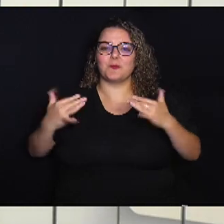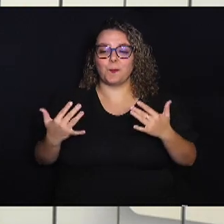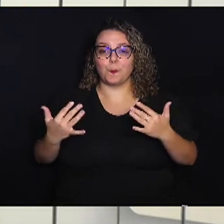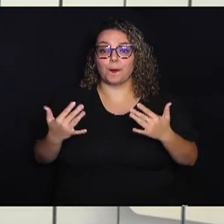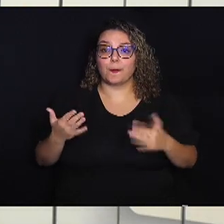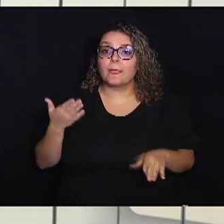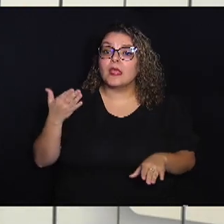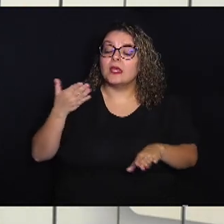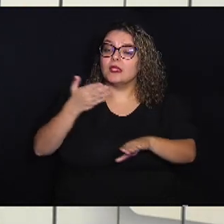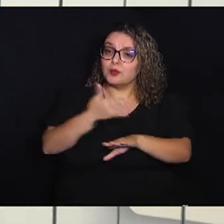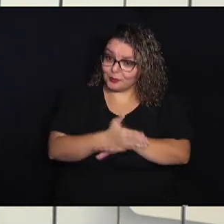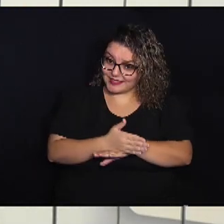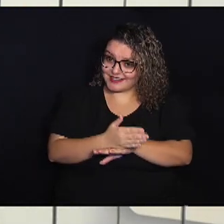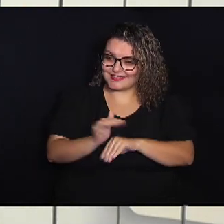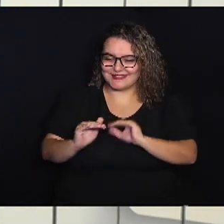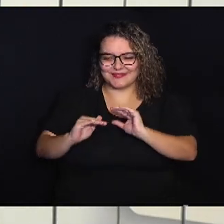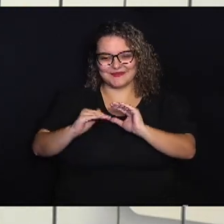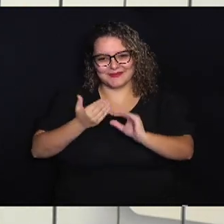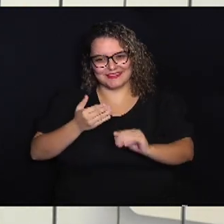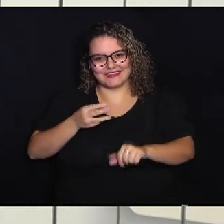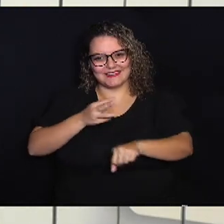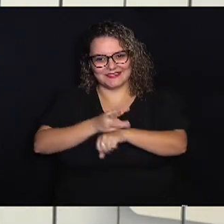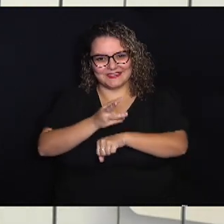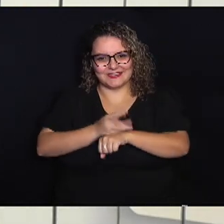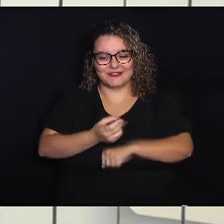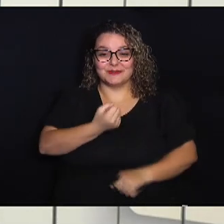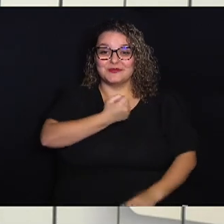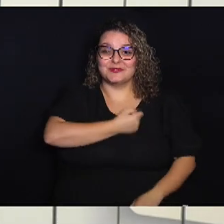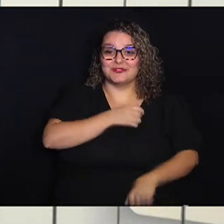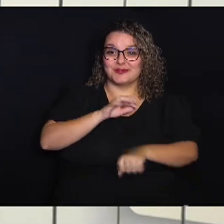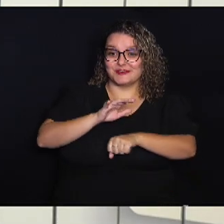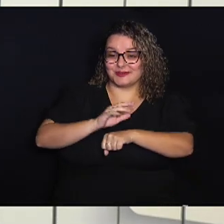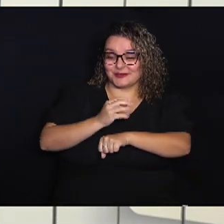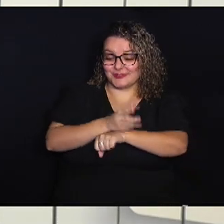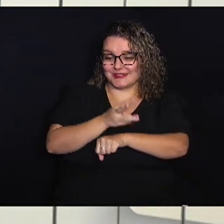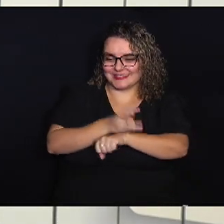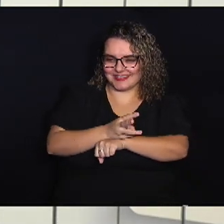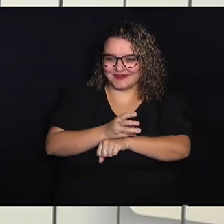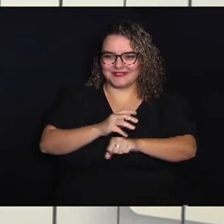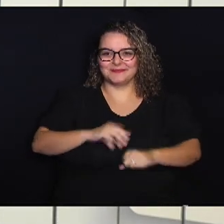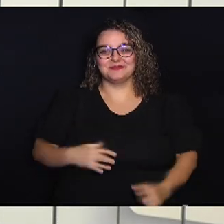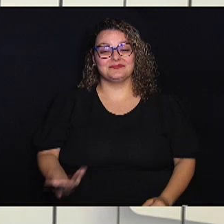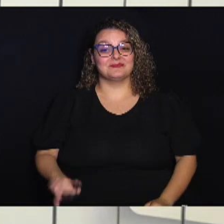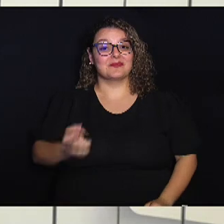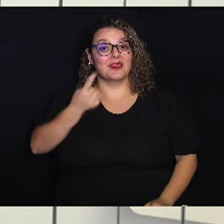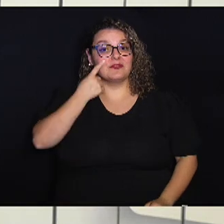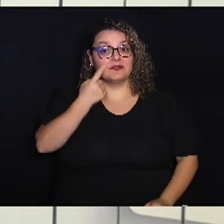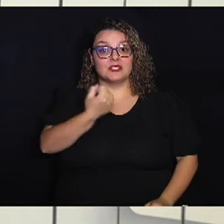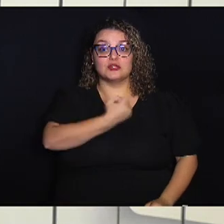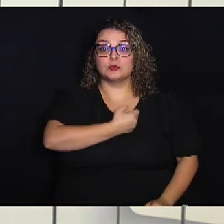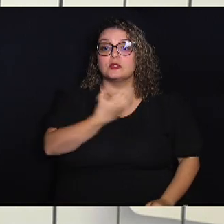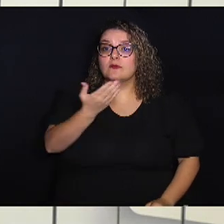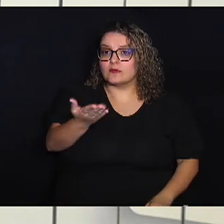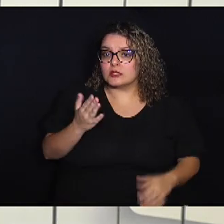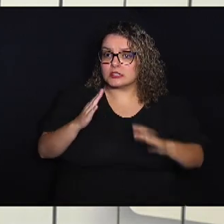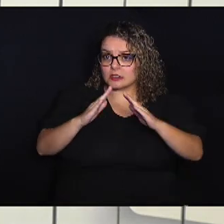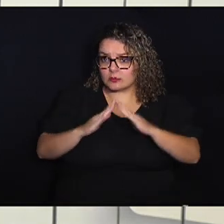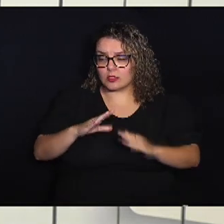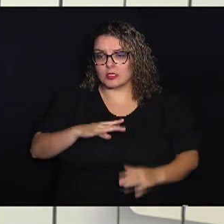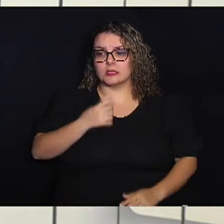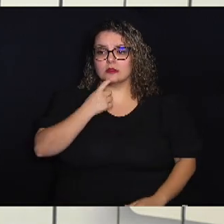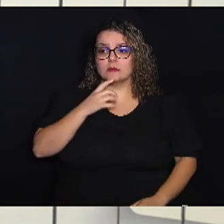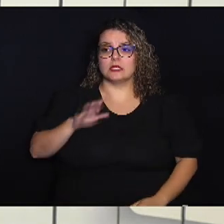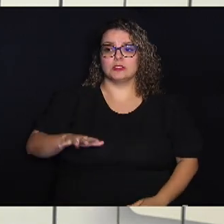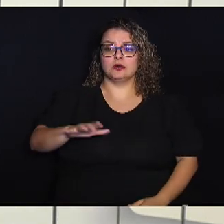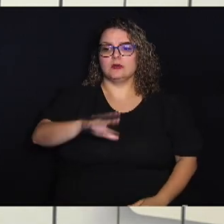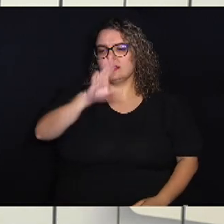e participe, mande a sua mensagem para o número do nosso WhatsApp. 19 é o nosso DDD, para você que é de